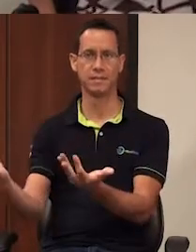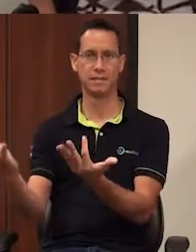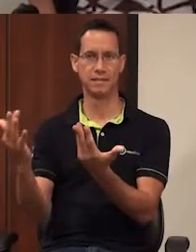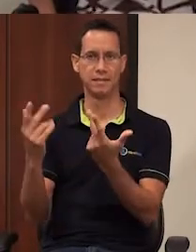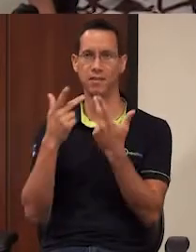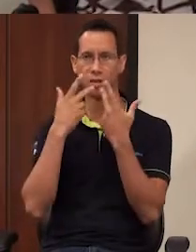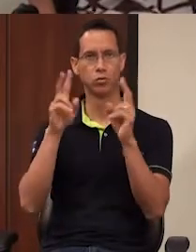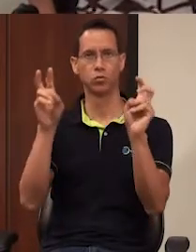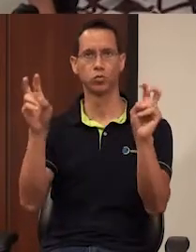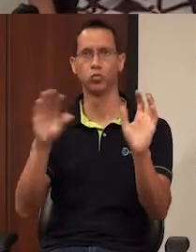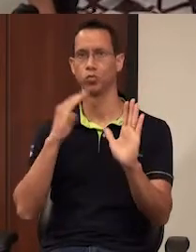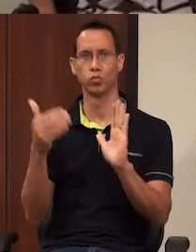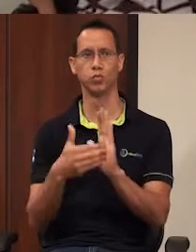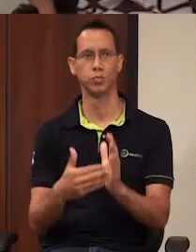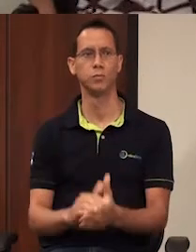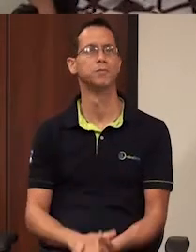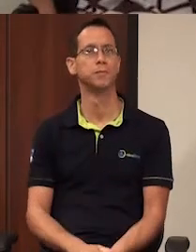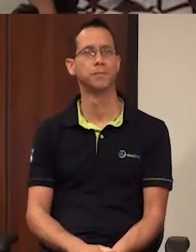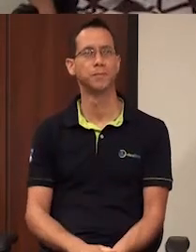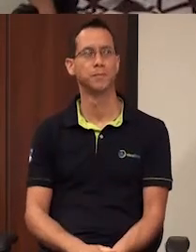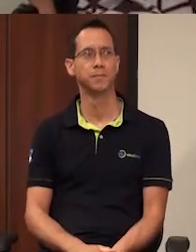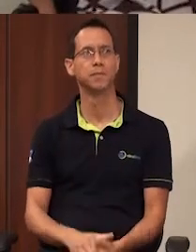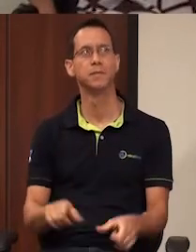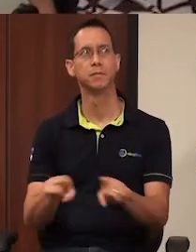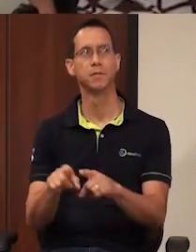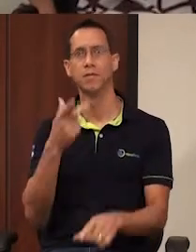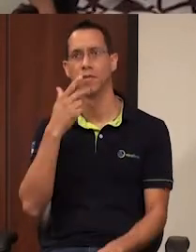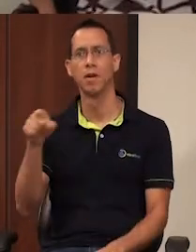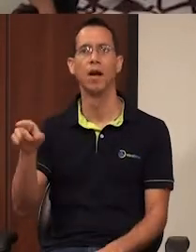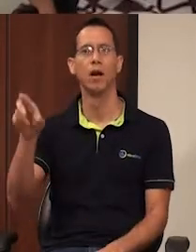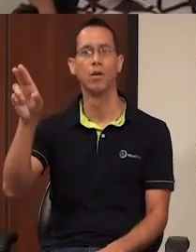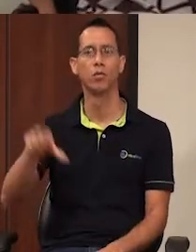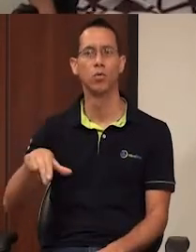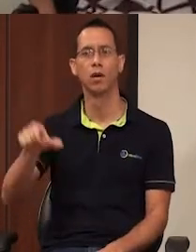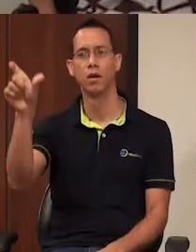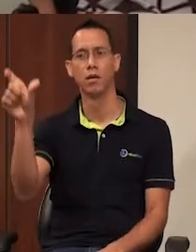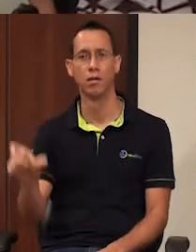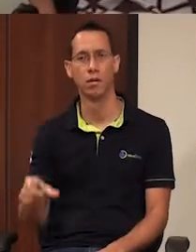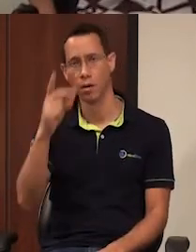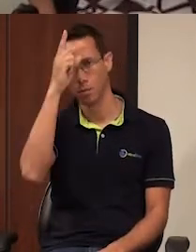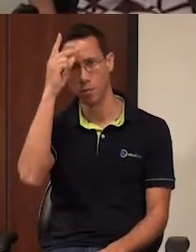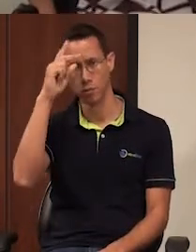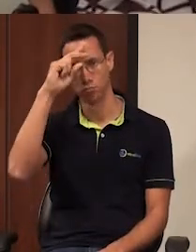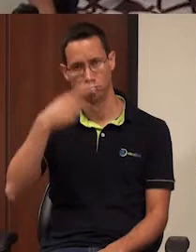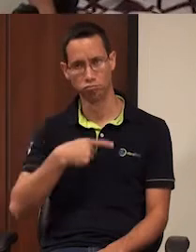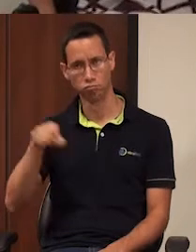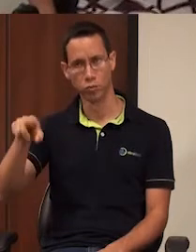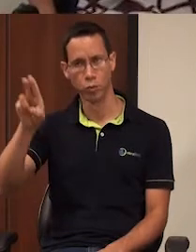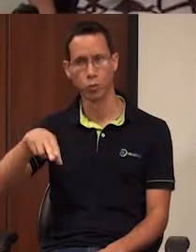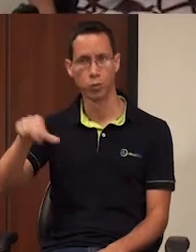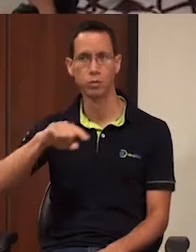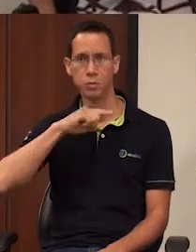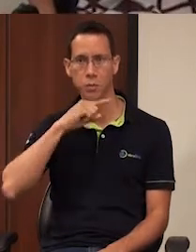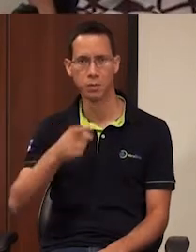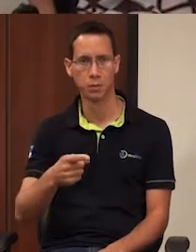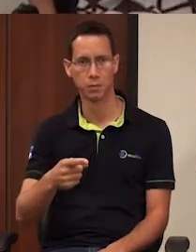tudo, né? Até de que ele nunca vai ser uma pessoa independente, de que não...